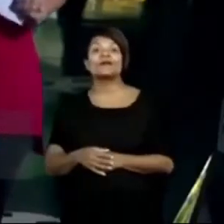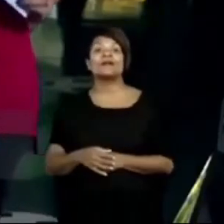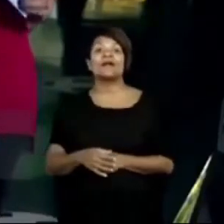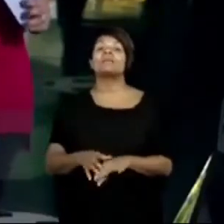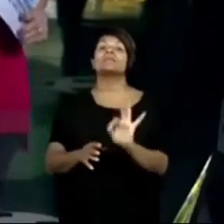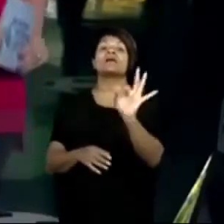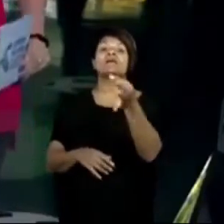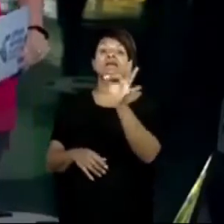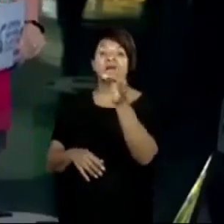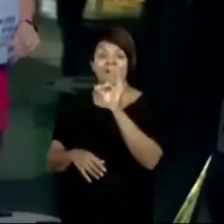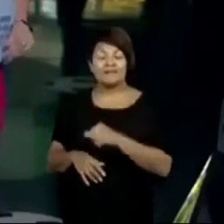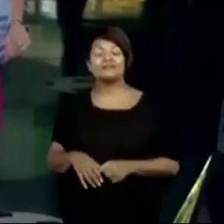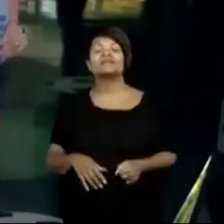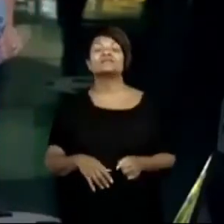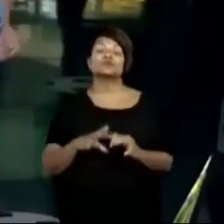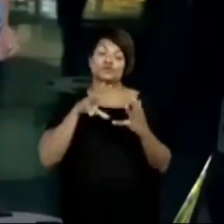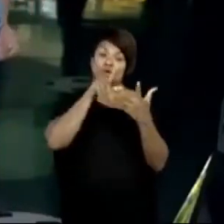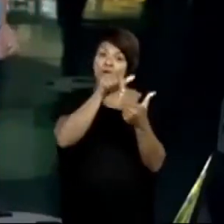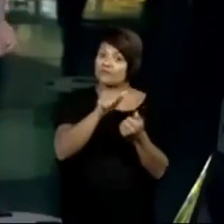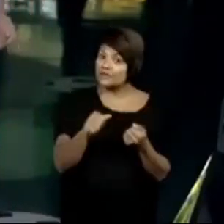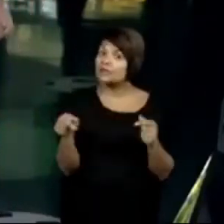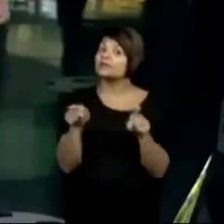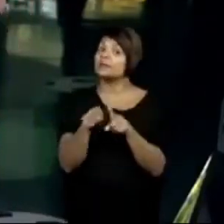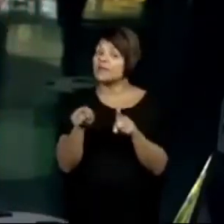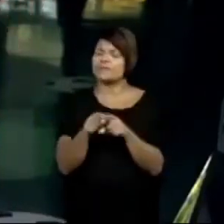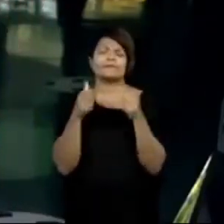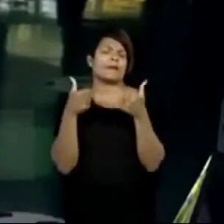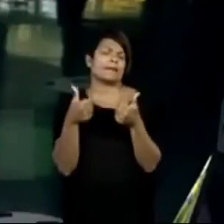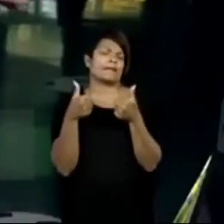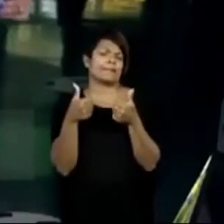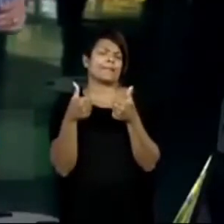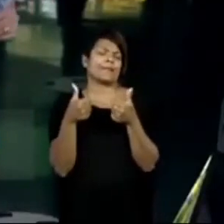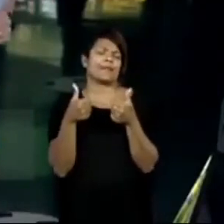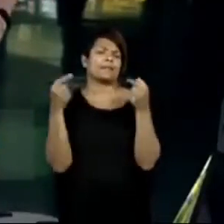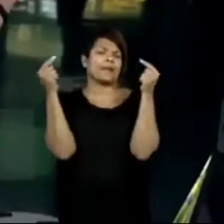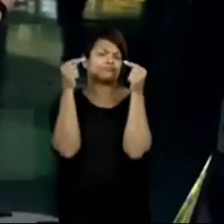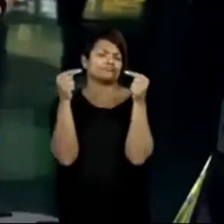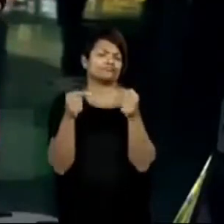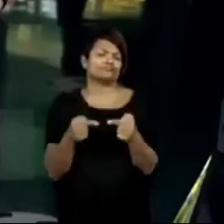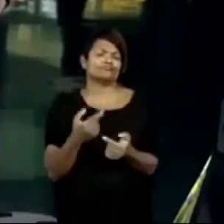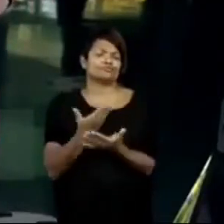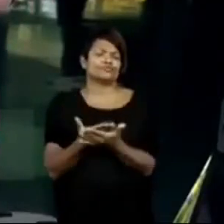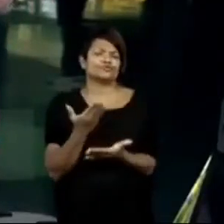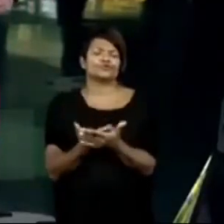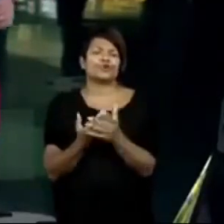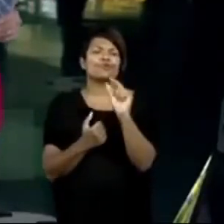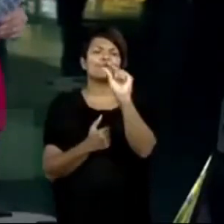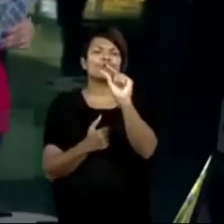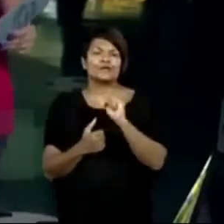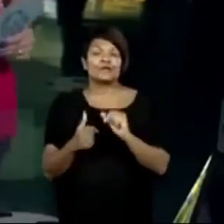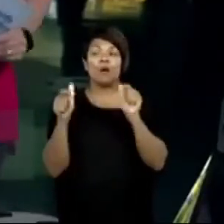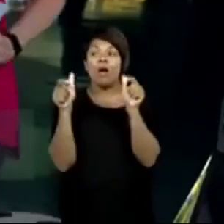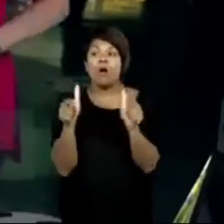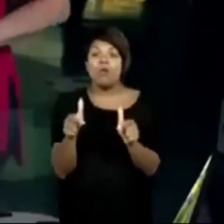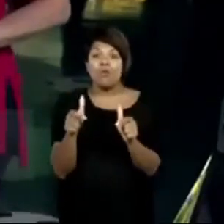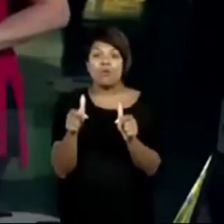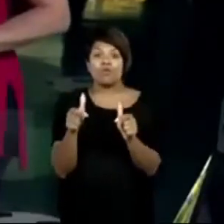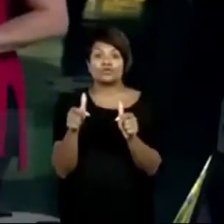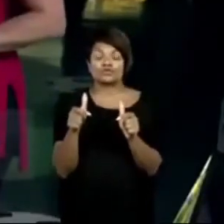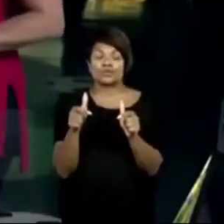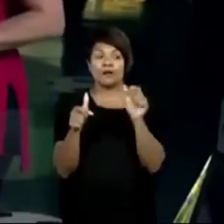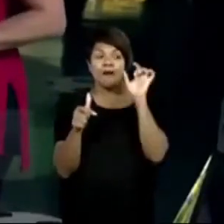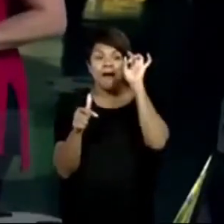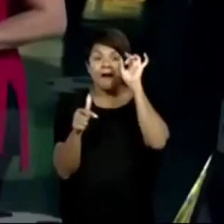Educação física, história, geografia, vale a pena ir lá estudar um pouquinho onde foram